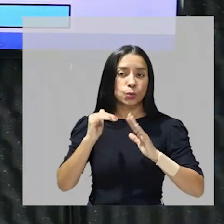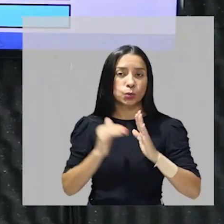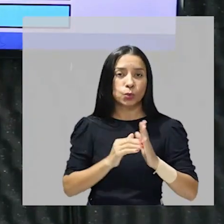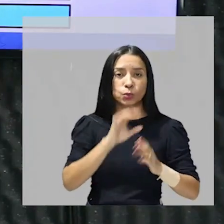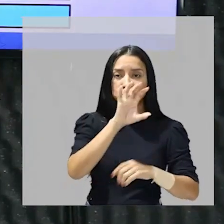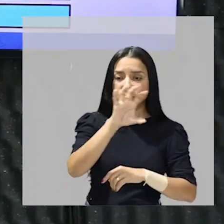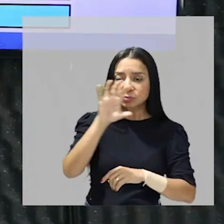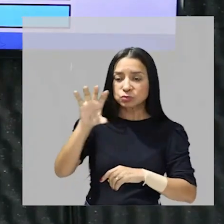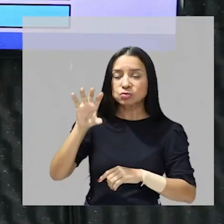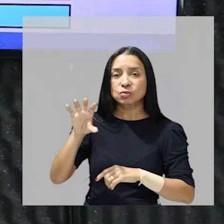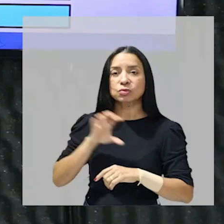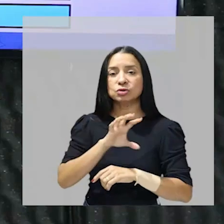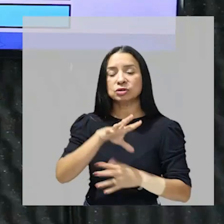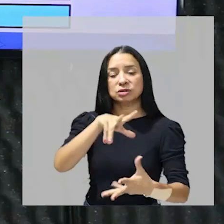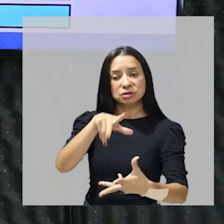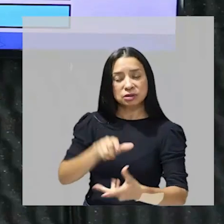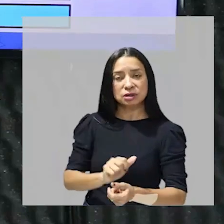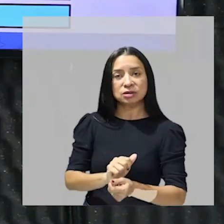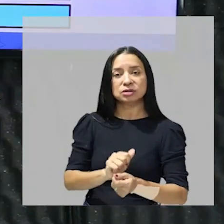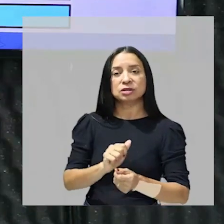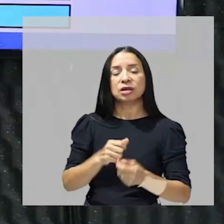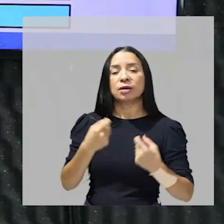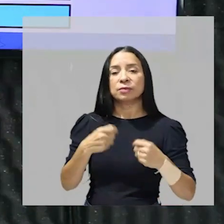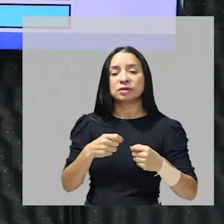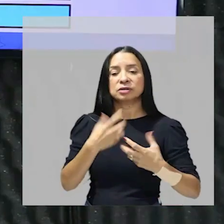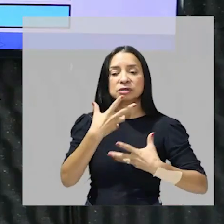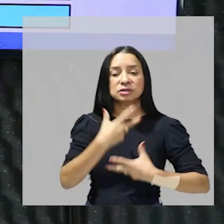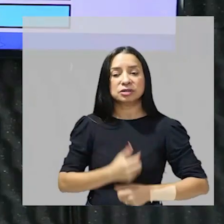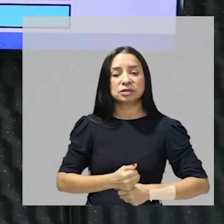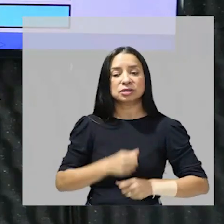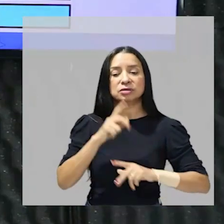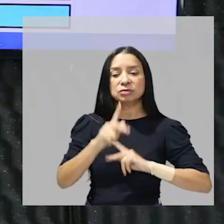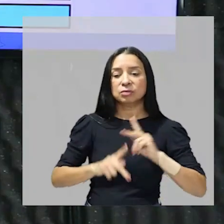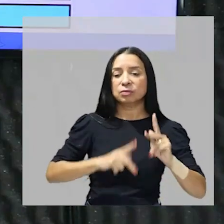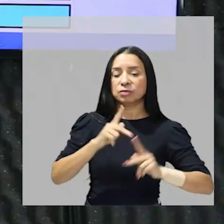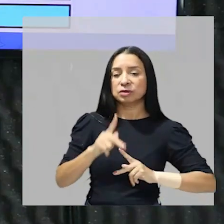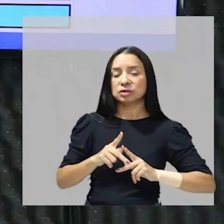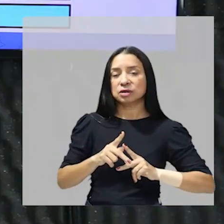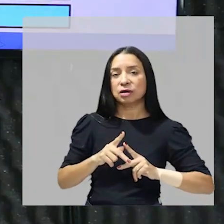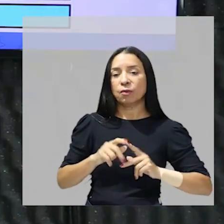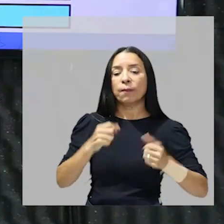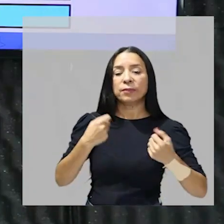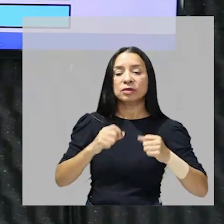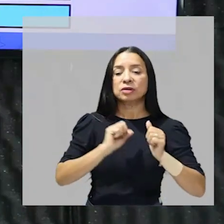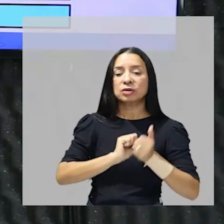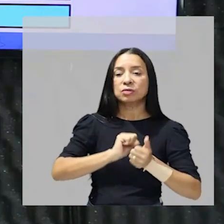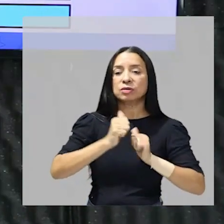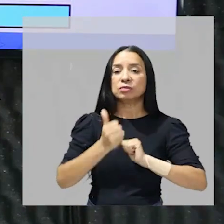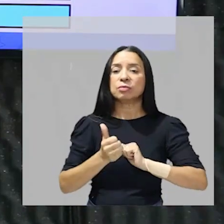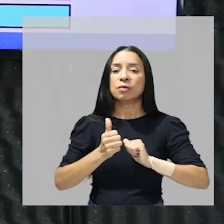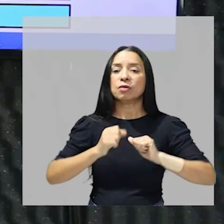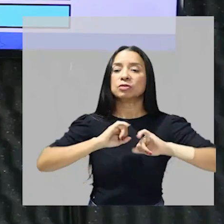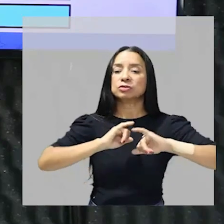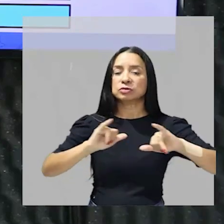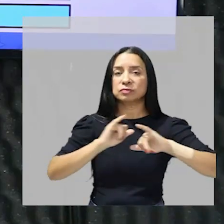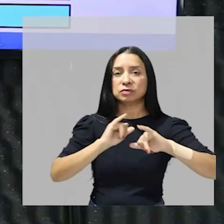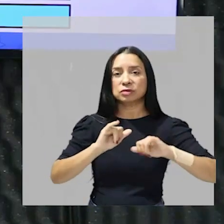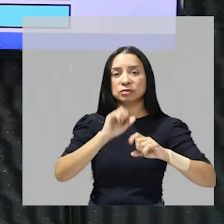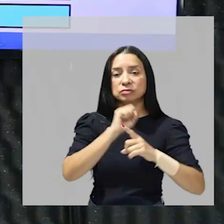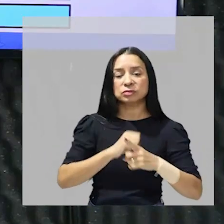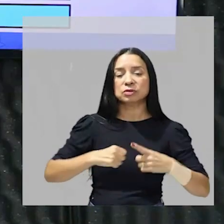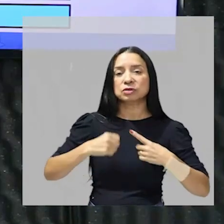da população, deve ser um esporte muito bem difundido. Então, como a sociedade vem com esse